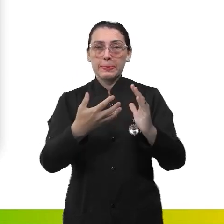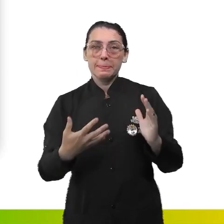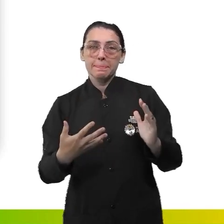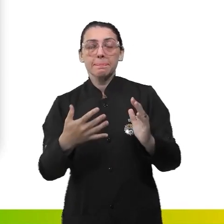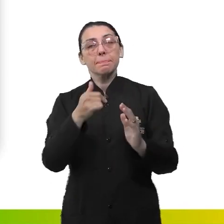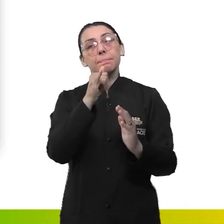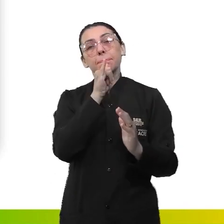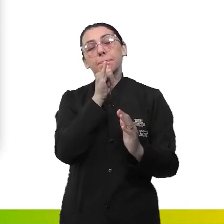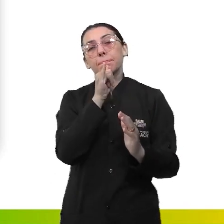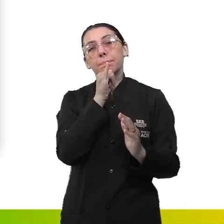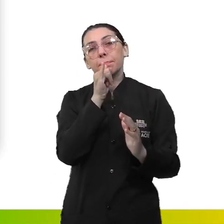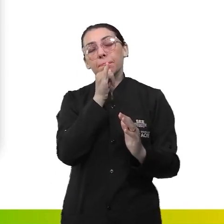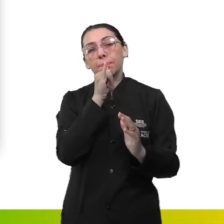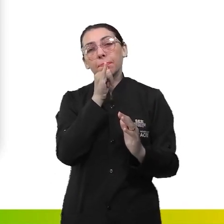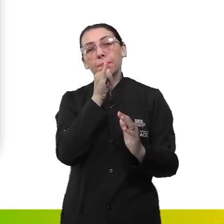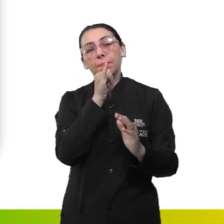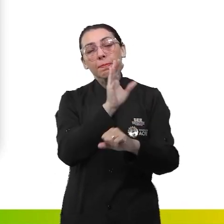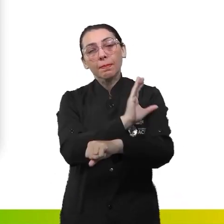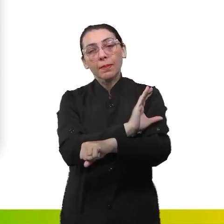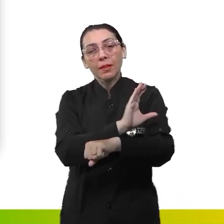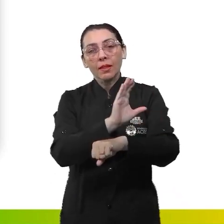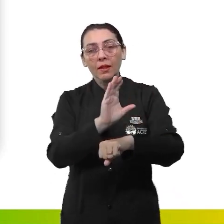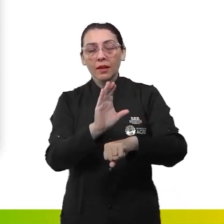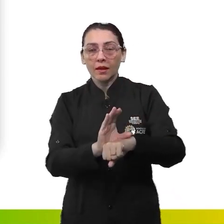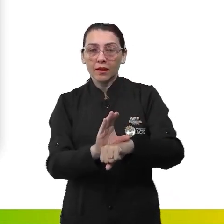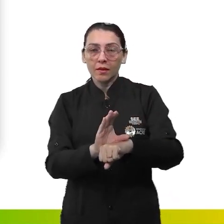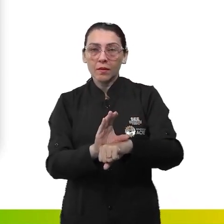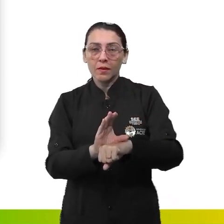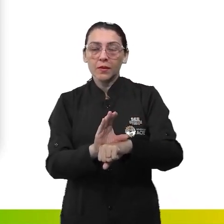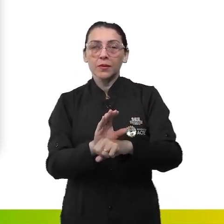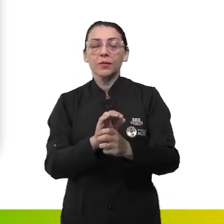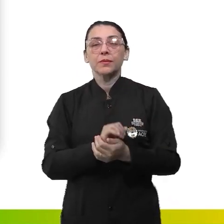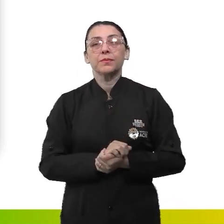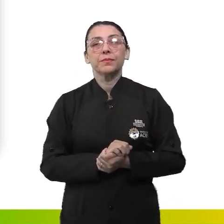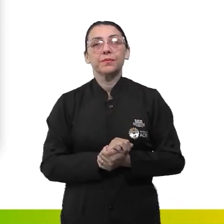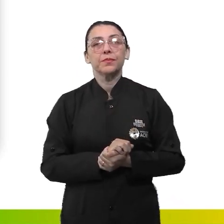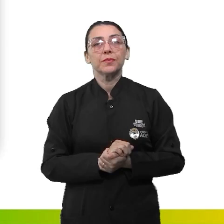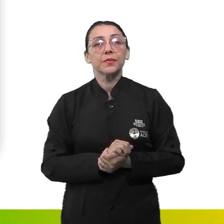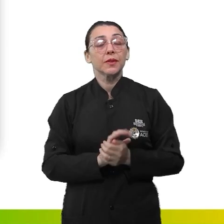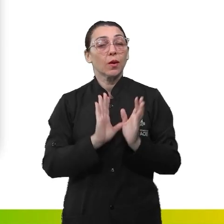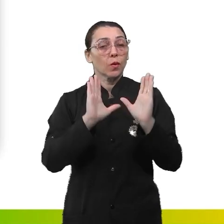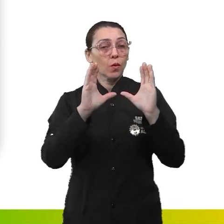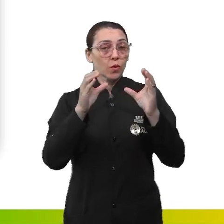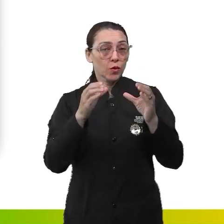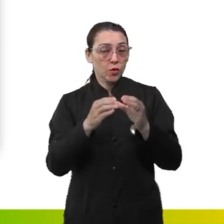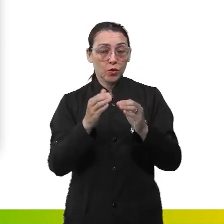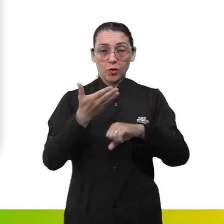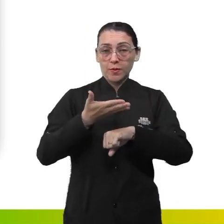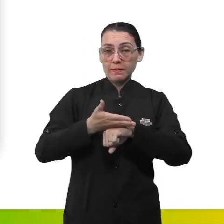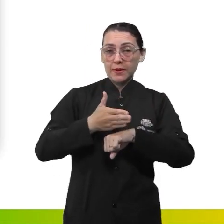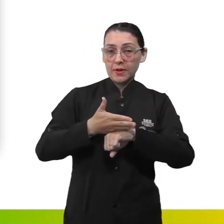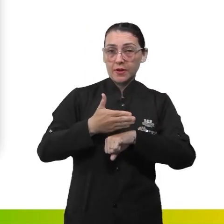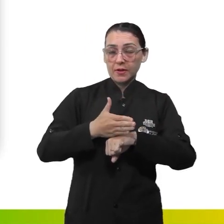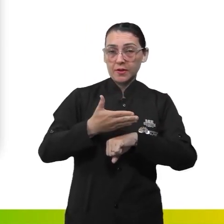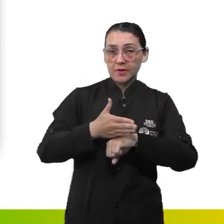e exemplos da cultura imaterial, que é o conjunto de